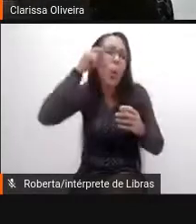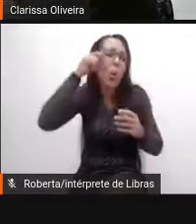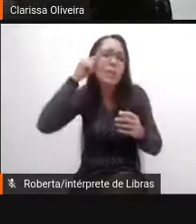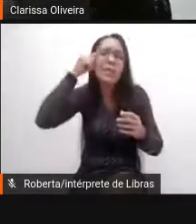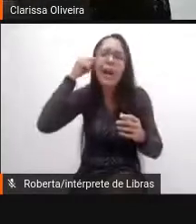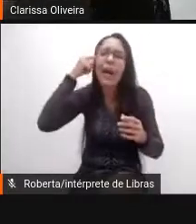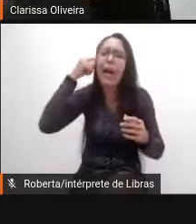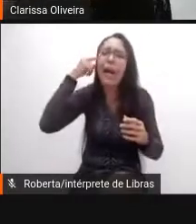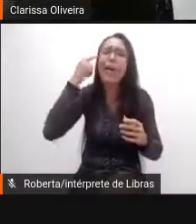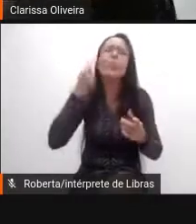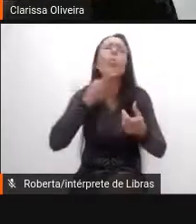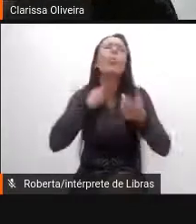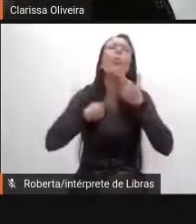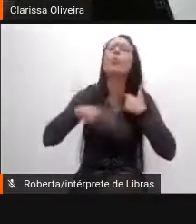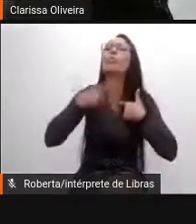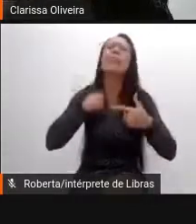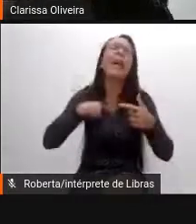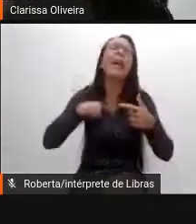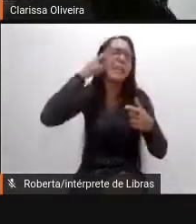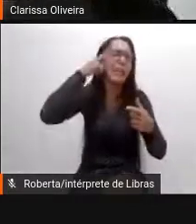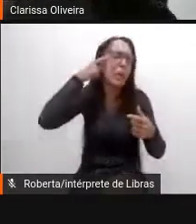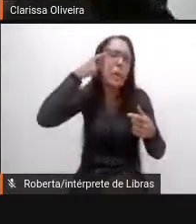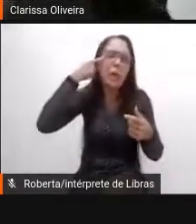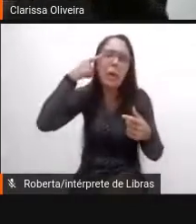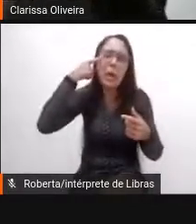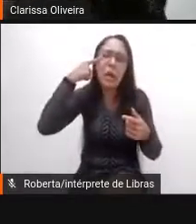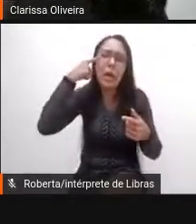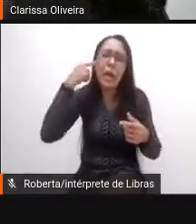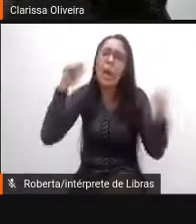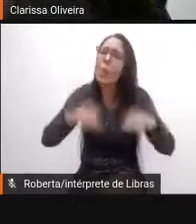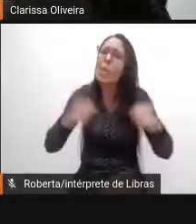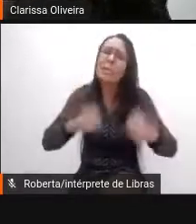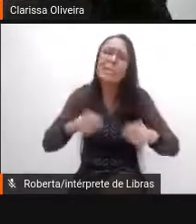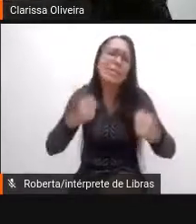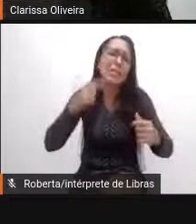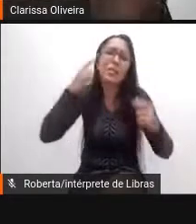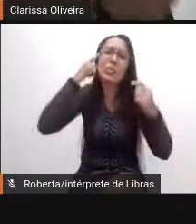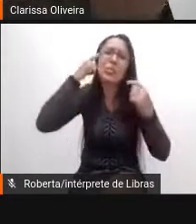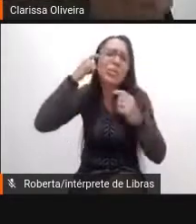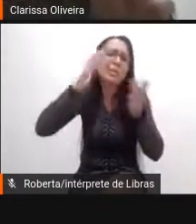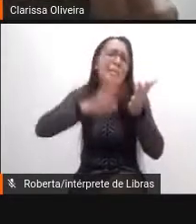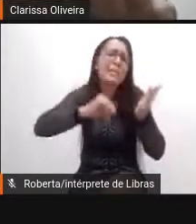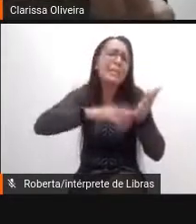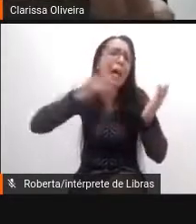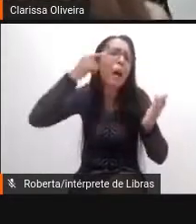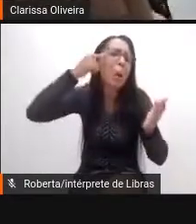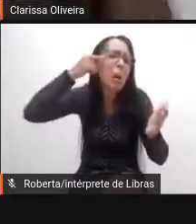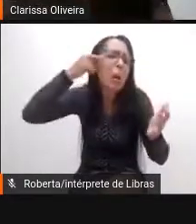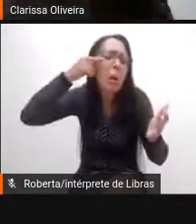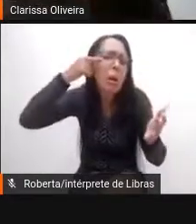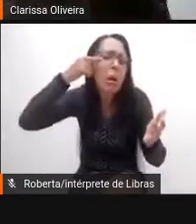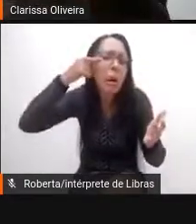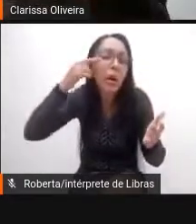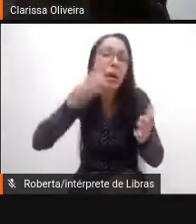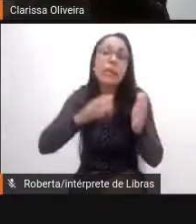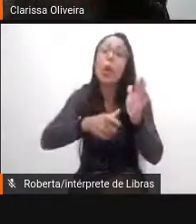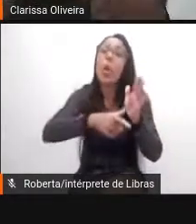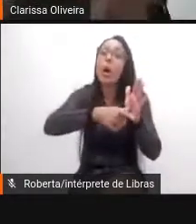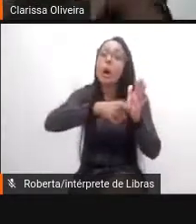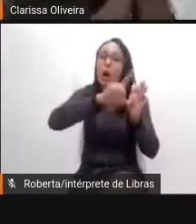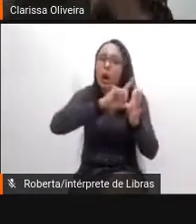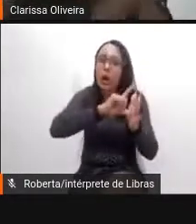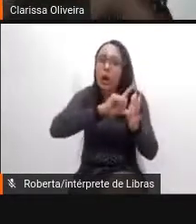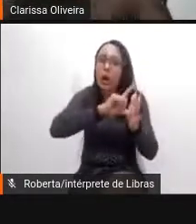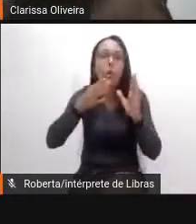e eu preciso de todo jeito esfregar. Eu preciso tirar. Então, o que é que você vai fazer? antes de colocar essa bendita mão no